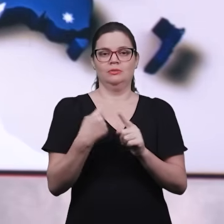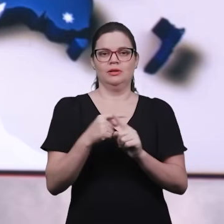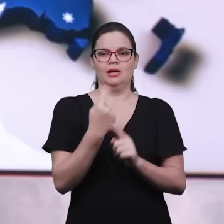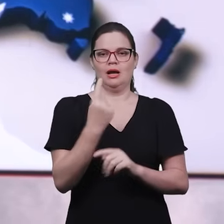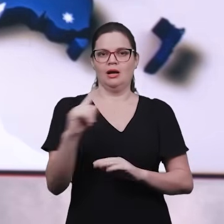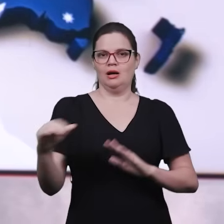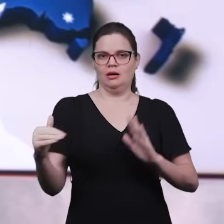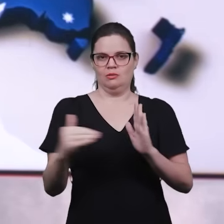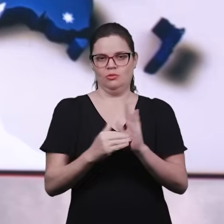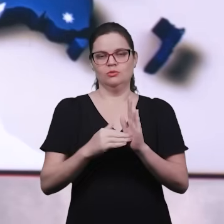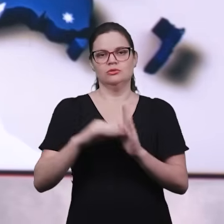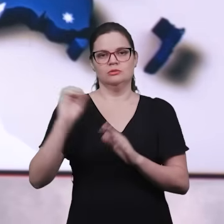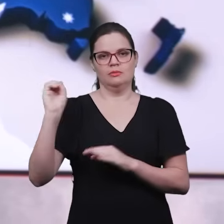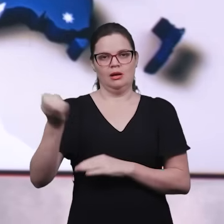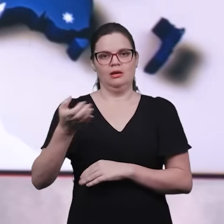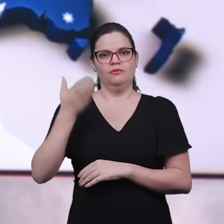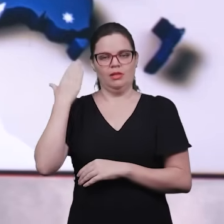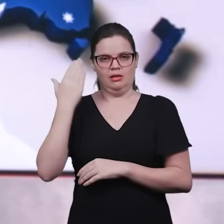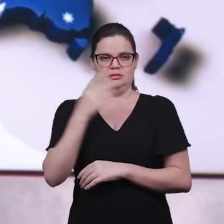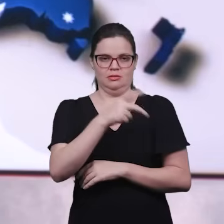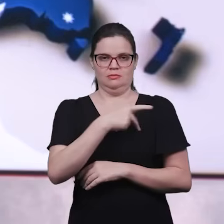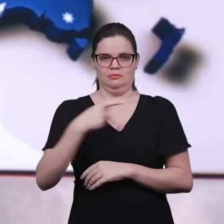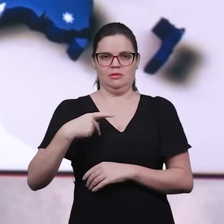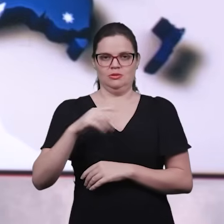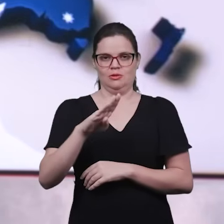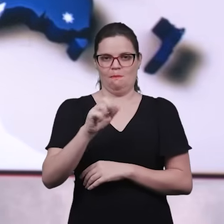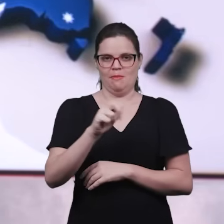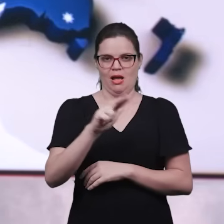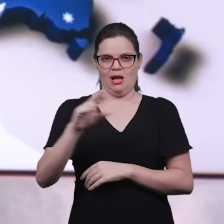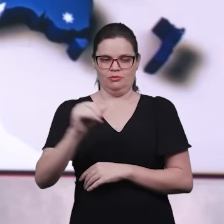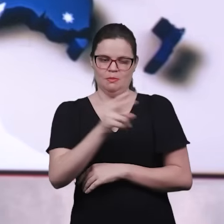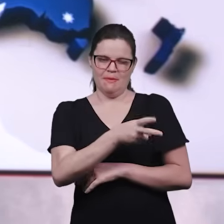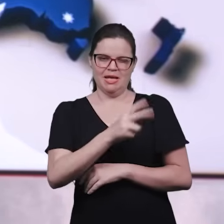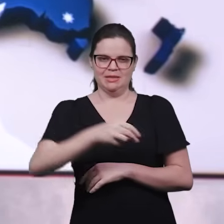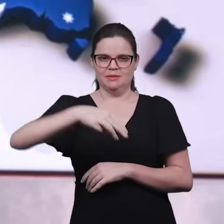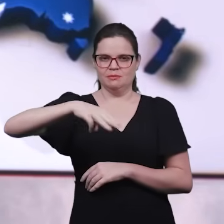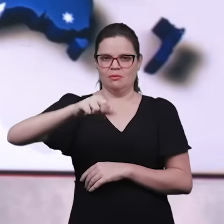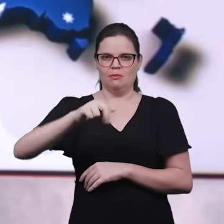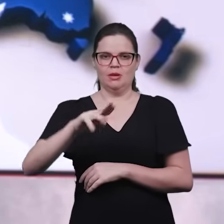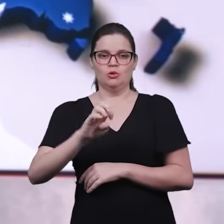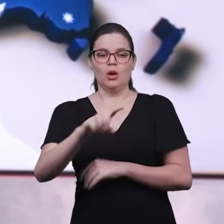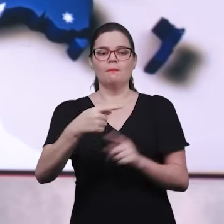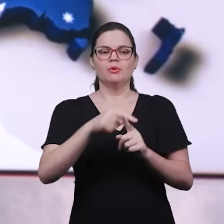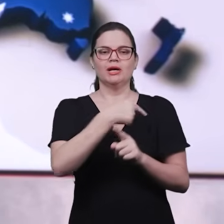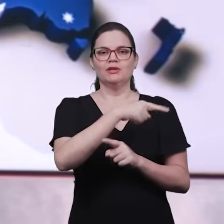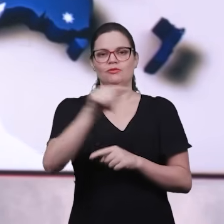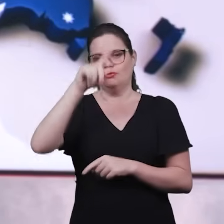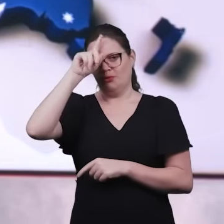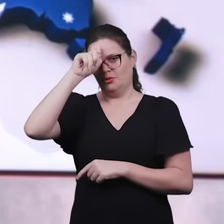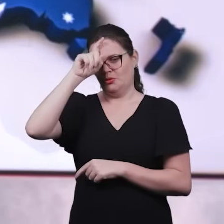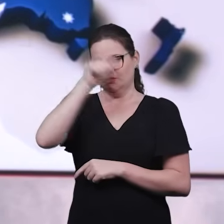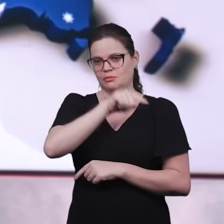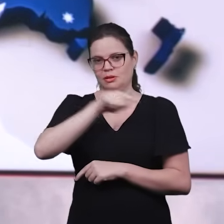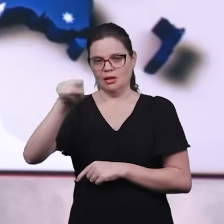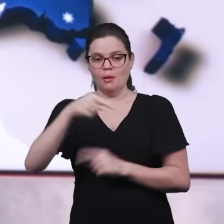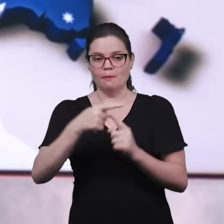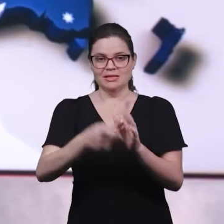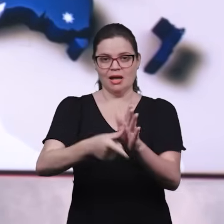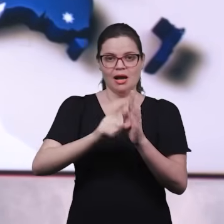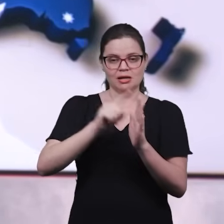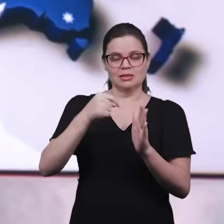última revelação que o pastor Barros teve quando se dirigia para o hospital e de lá ele não